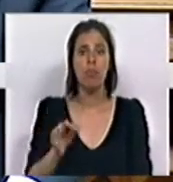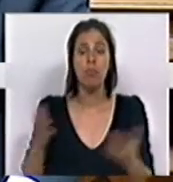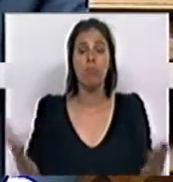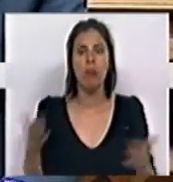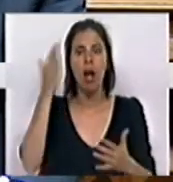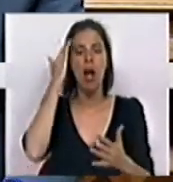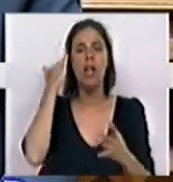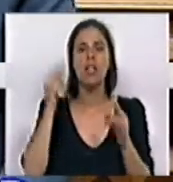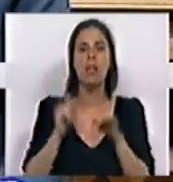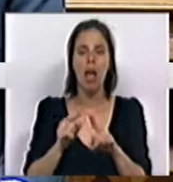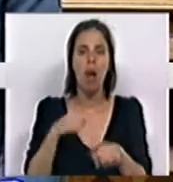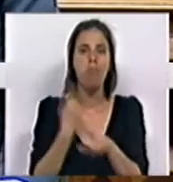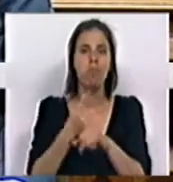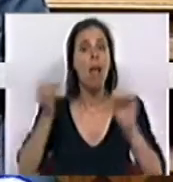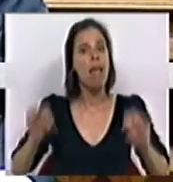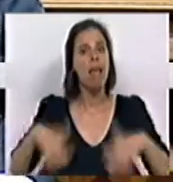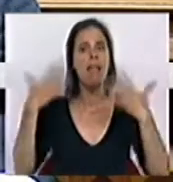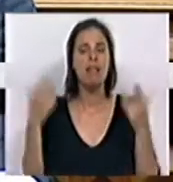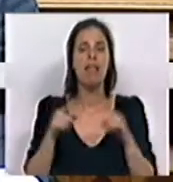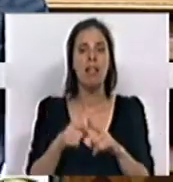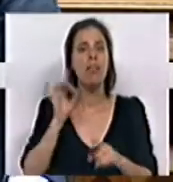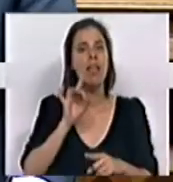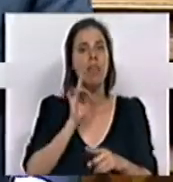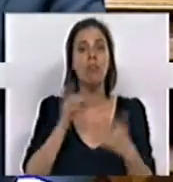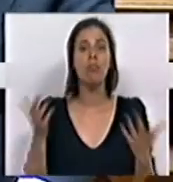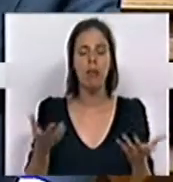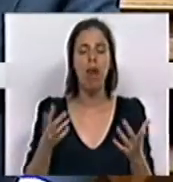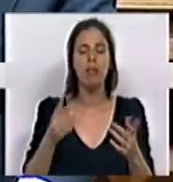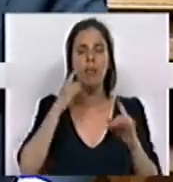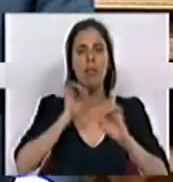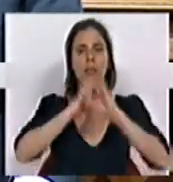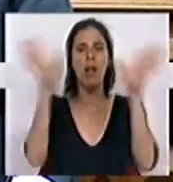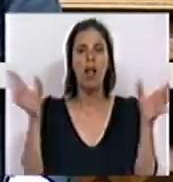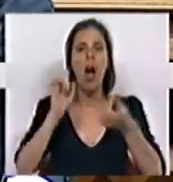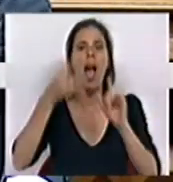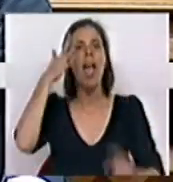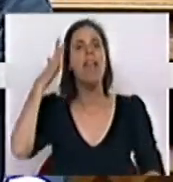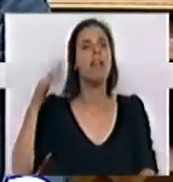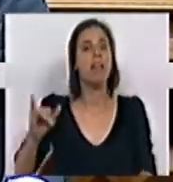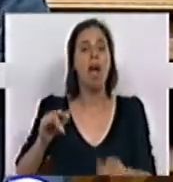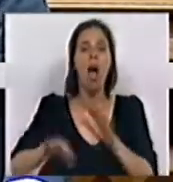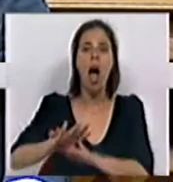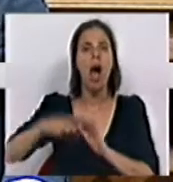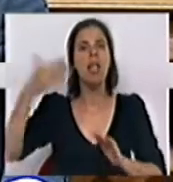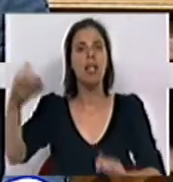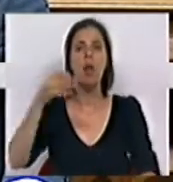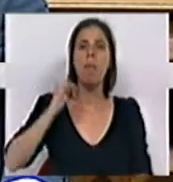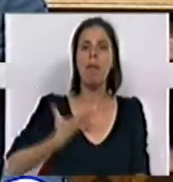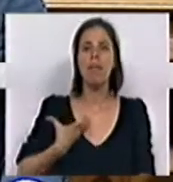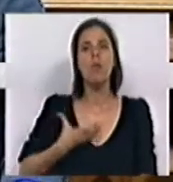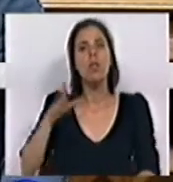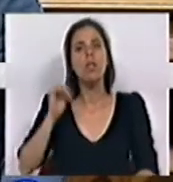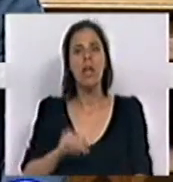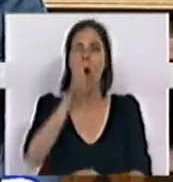23,25%. Entendemos que esta é também uma iniciativa importante para desmontar aquela ideia de que a direita, o PSD,